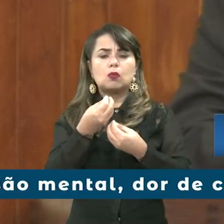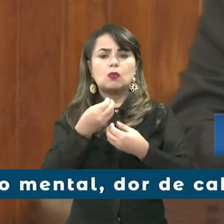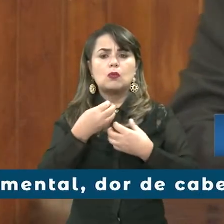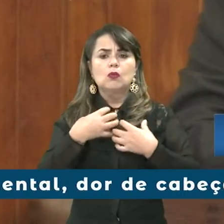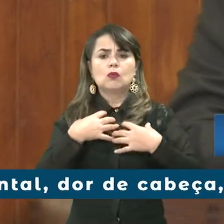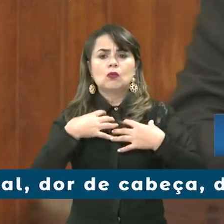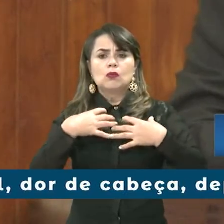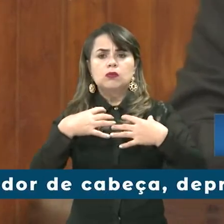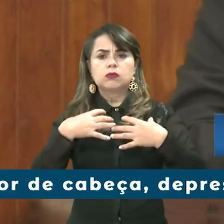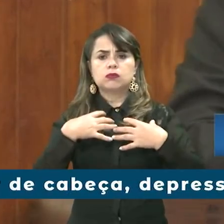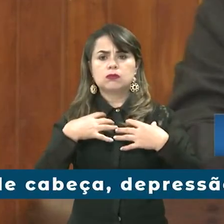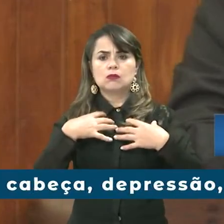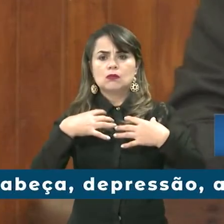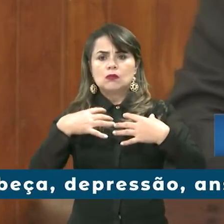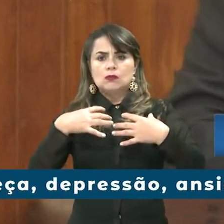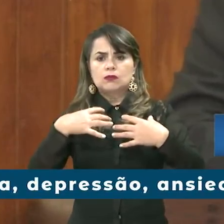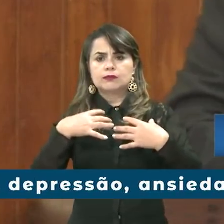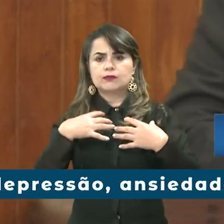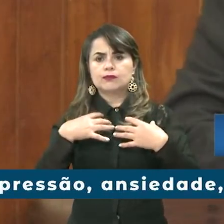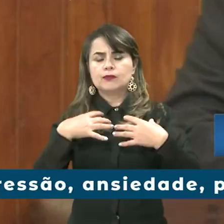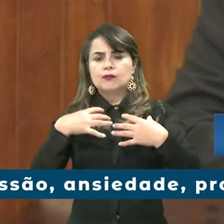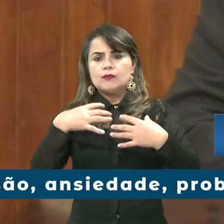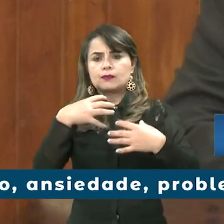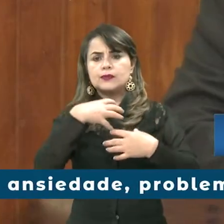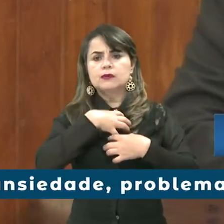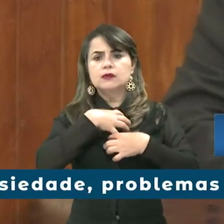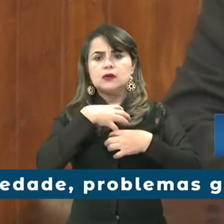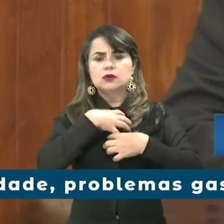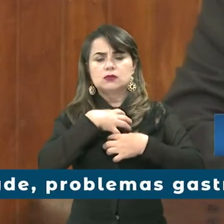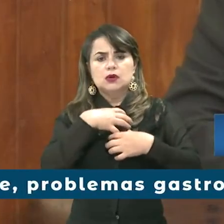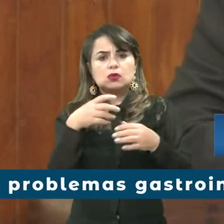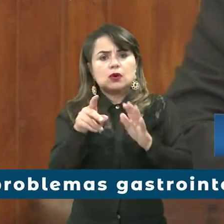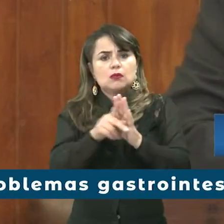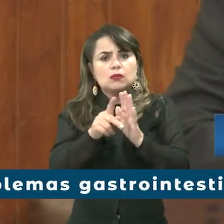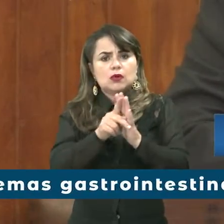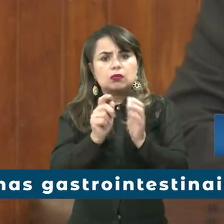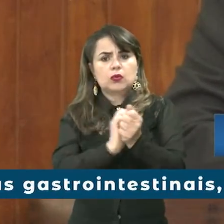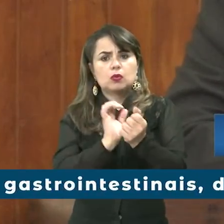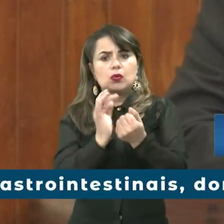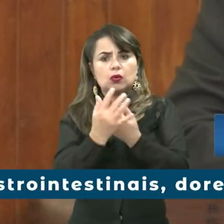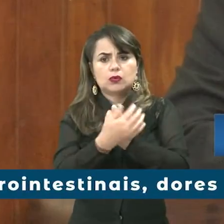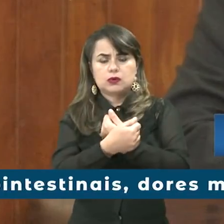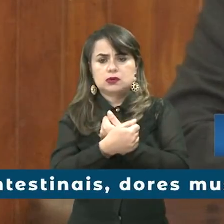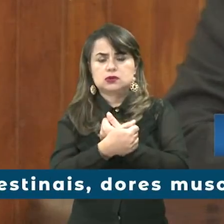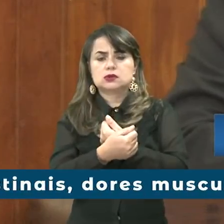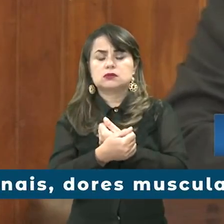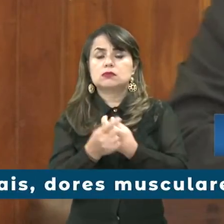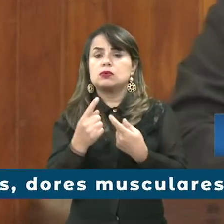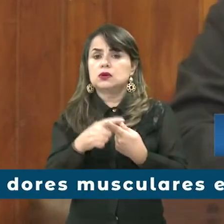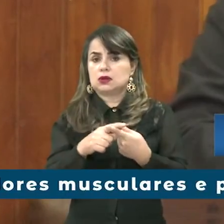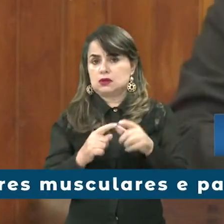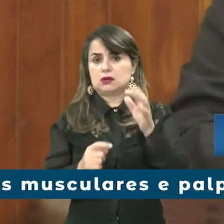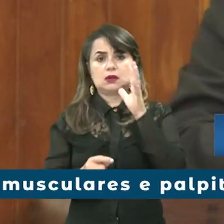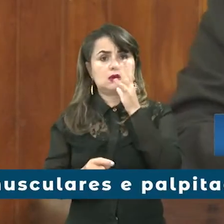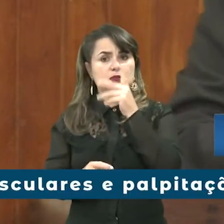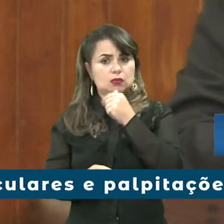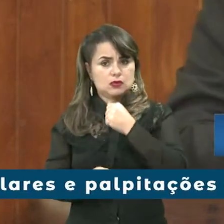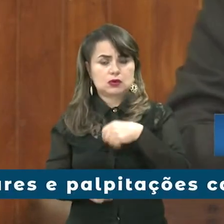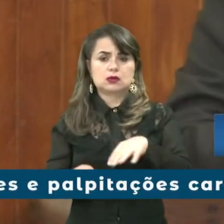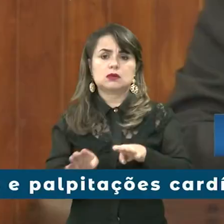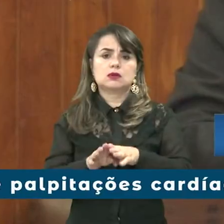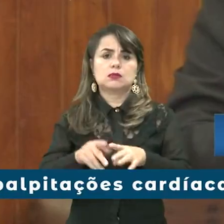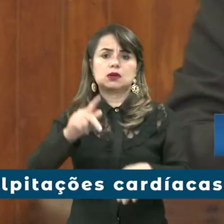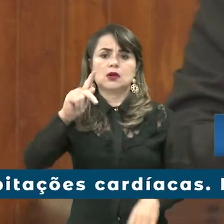os sintomas mais comuns, né, do Covid prolongado e do pós-Covid. E